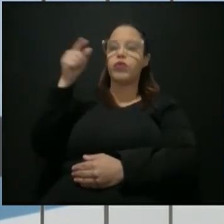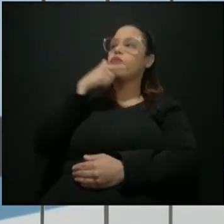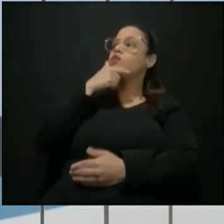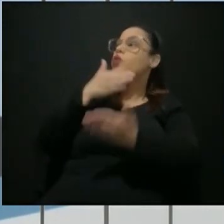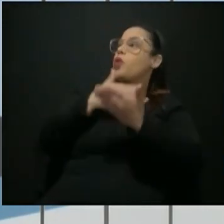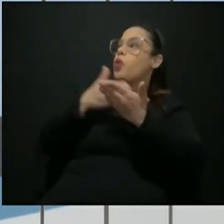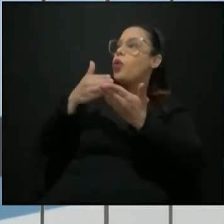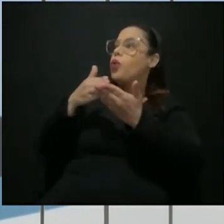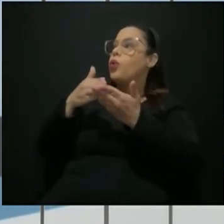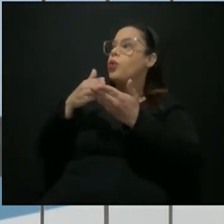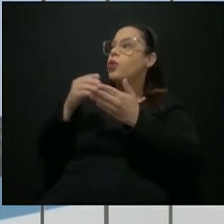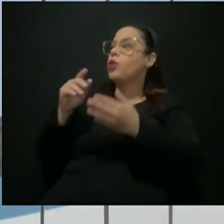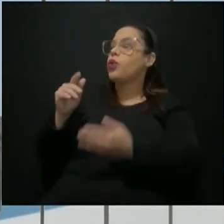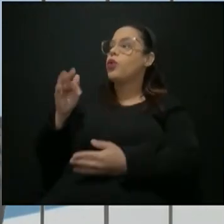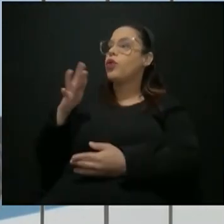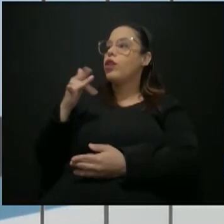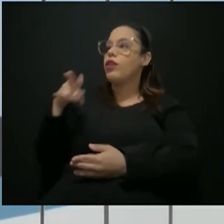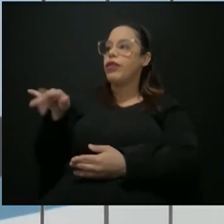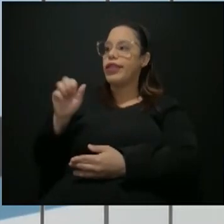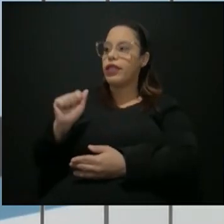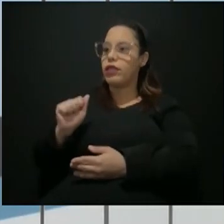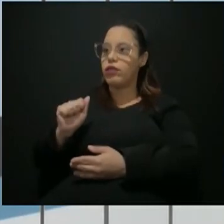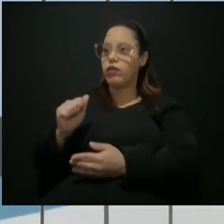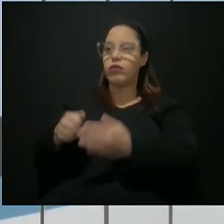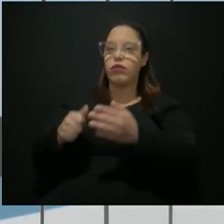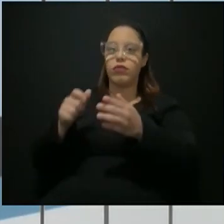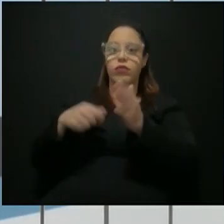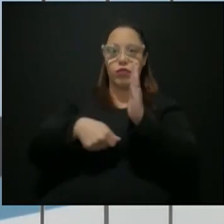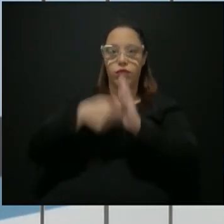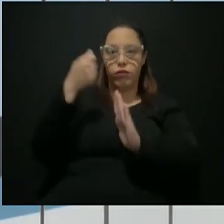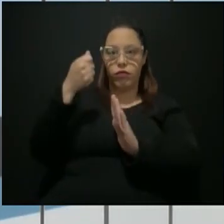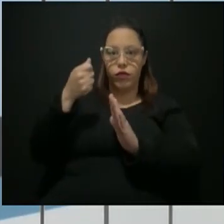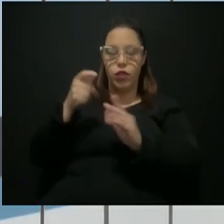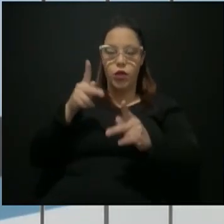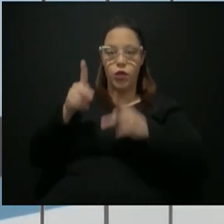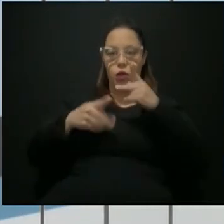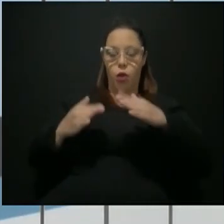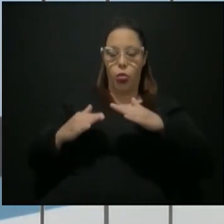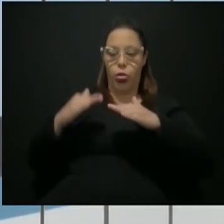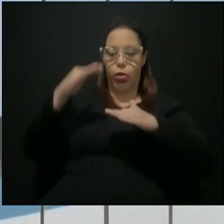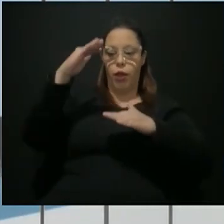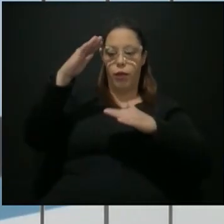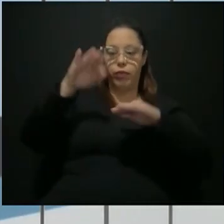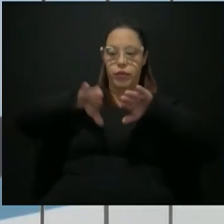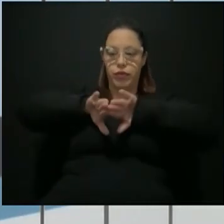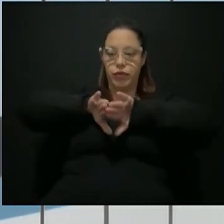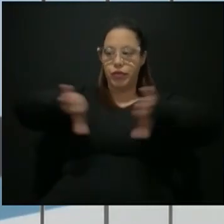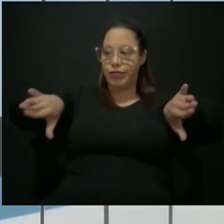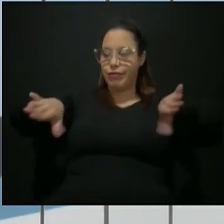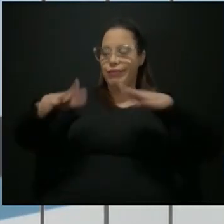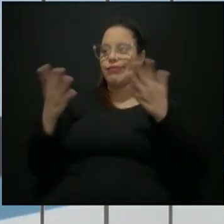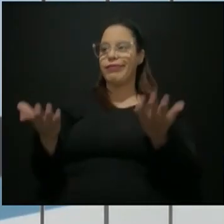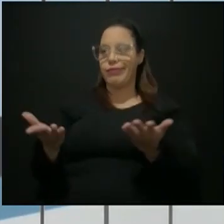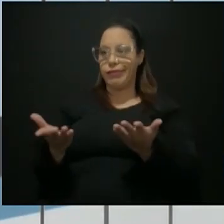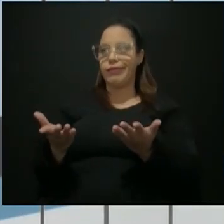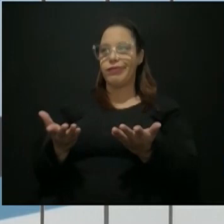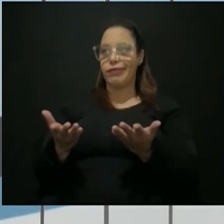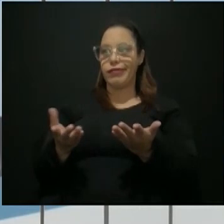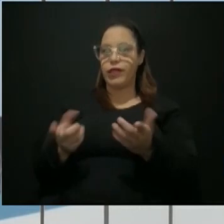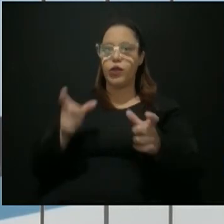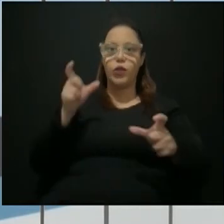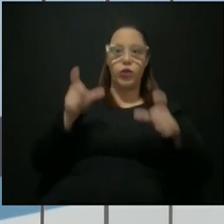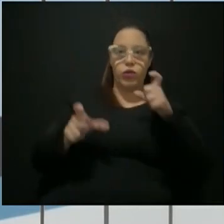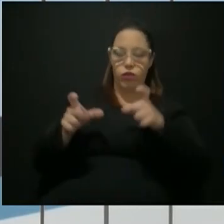afirmou que primeiro a gente precisa fazer o bolo crescer para depois dividir, né? E hoje a gente tem um grupo de pessoas